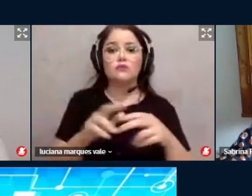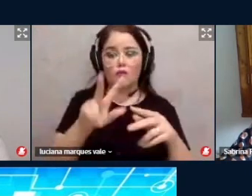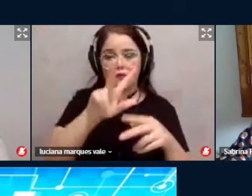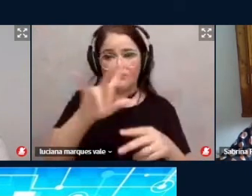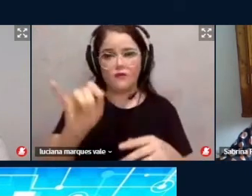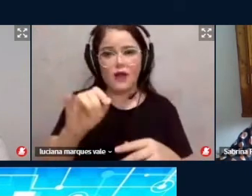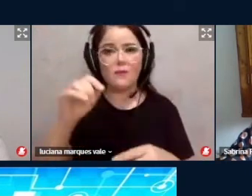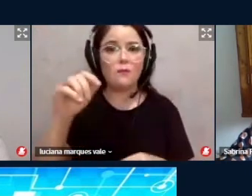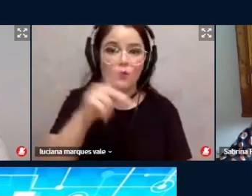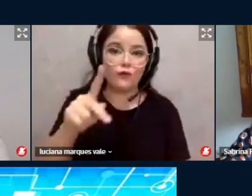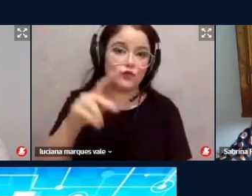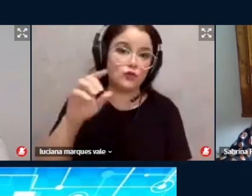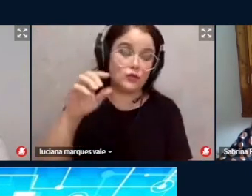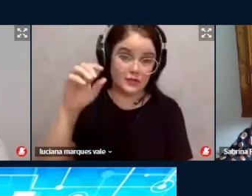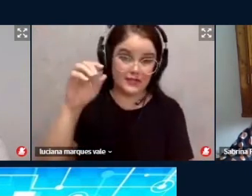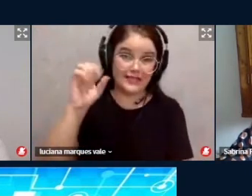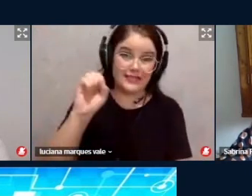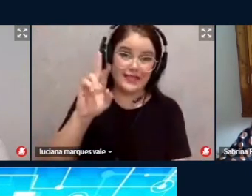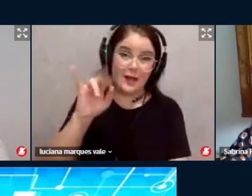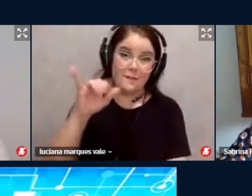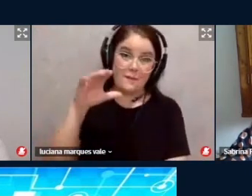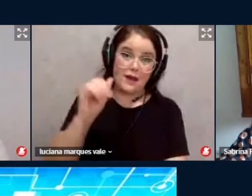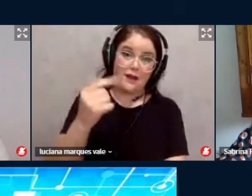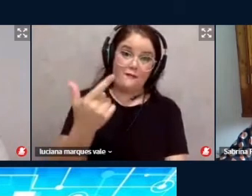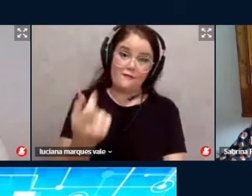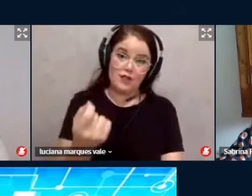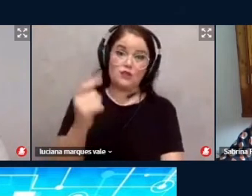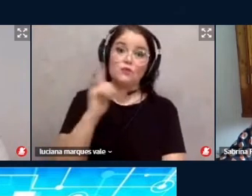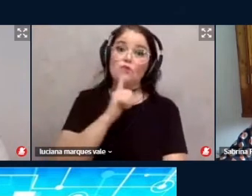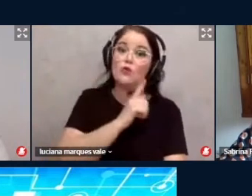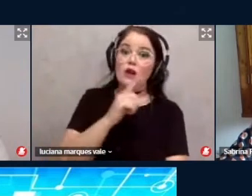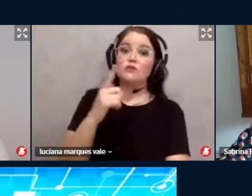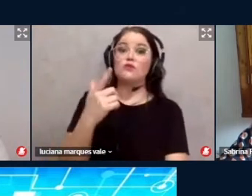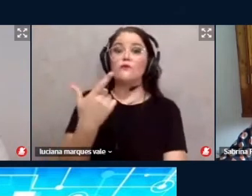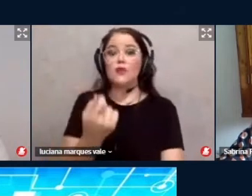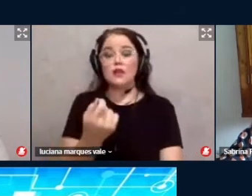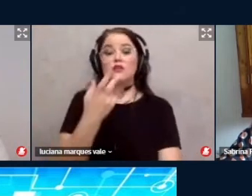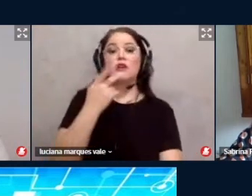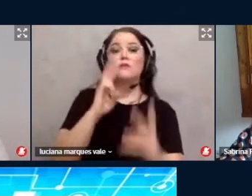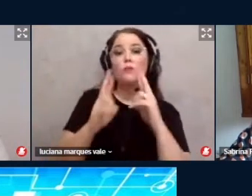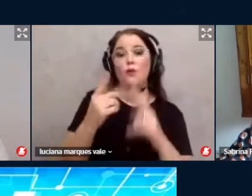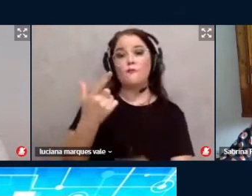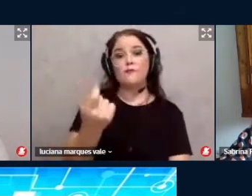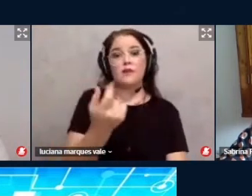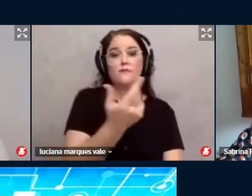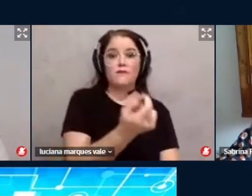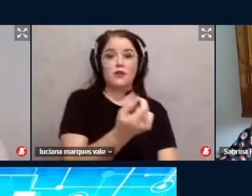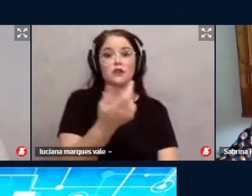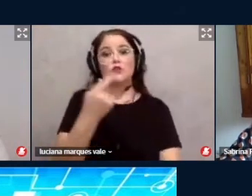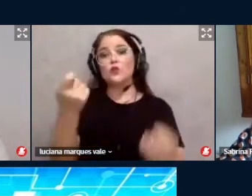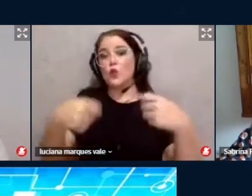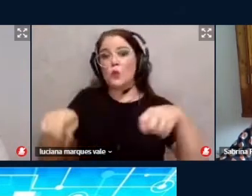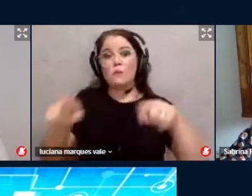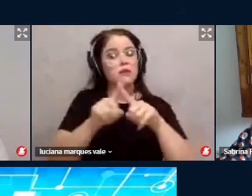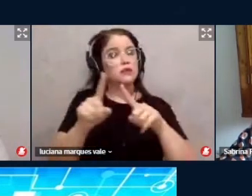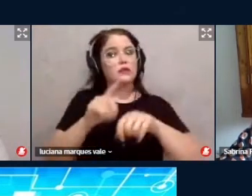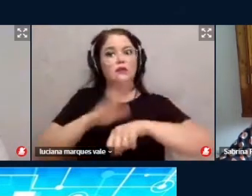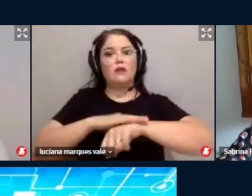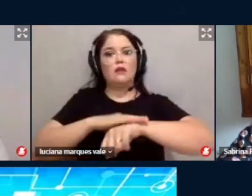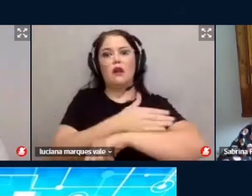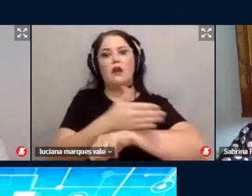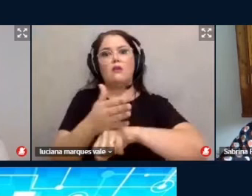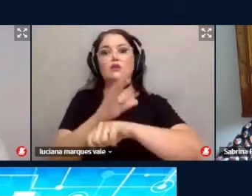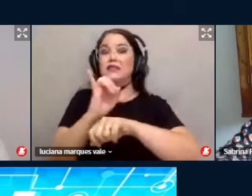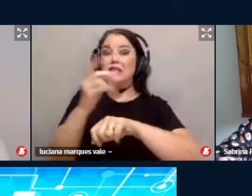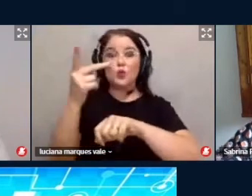Sabrina tem 20, Alex 20 para responder, professor Glaucio tem 20, Alex tem 20 para responder. Não precisamos tomar esse tempo todo se não